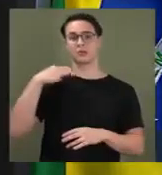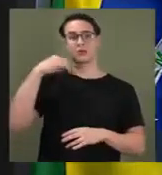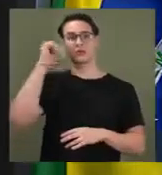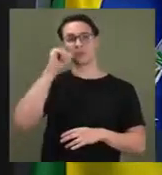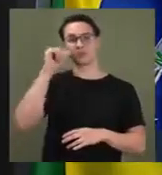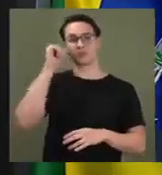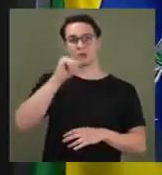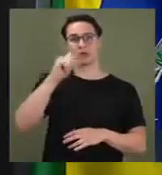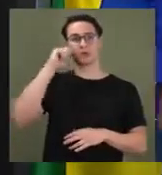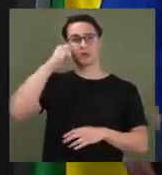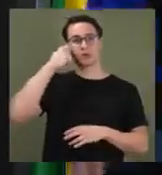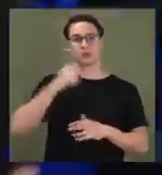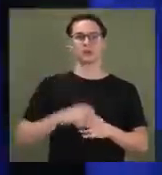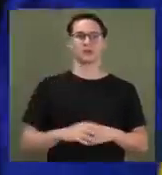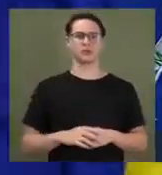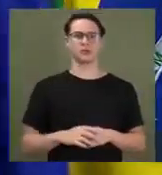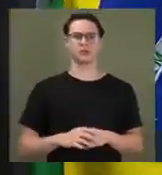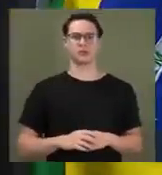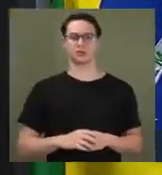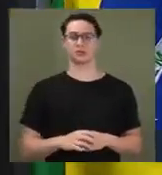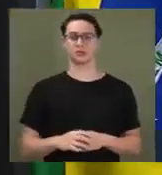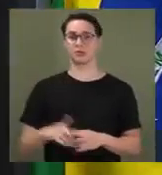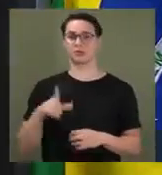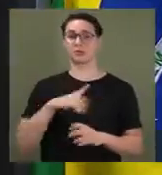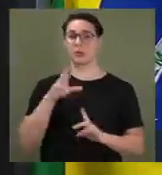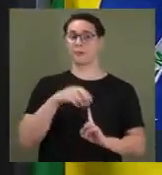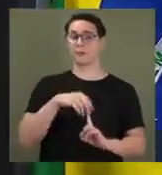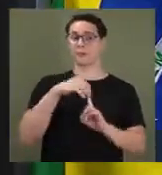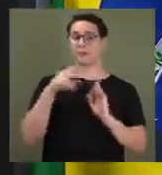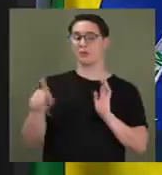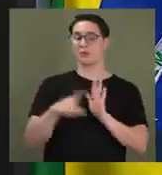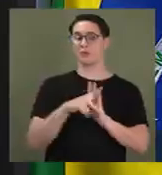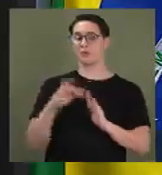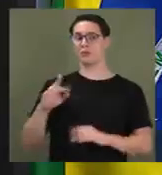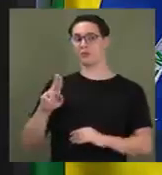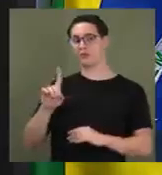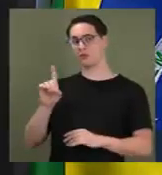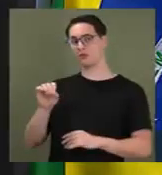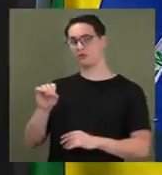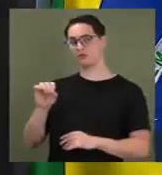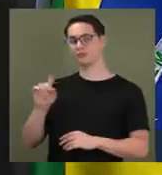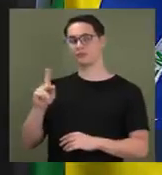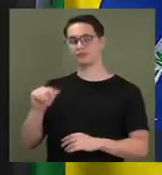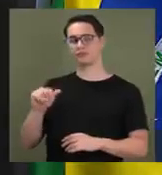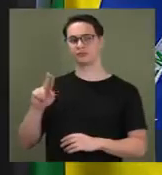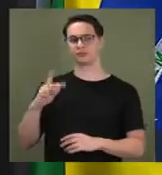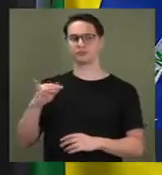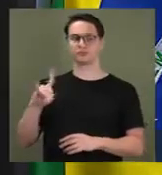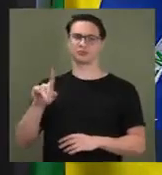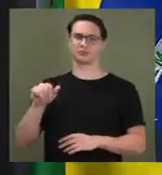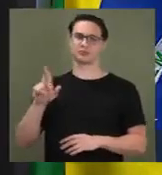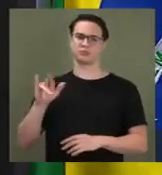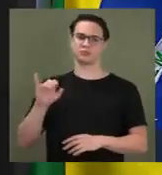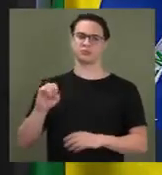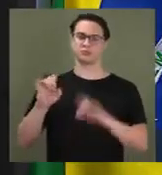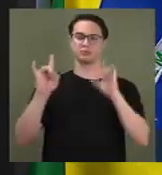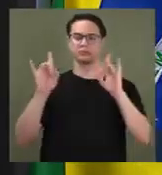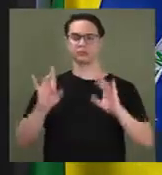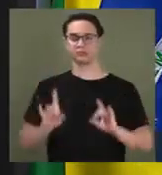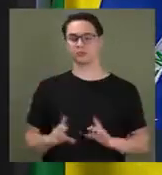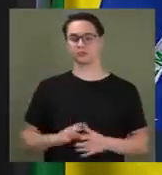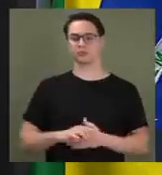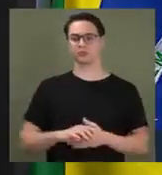negras. E os princípios do fundo partidário e o fundo especial, que é o